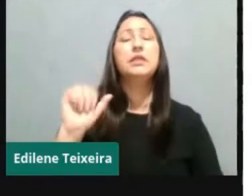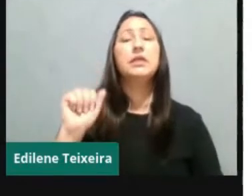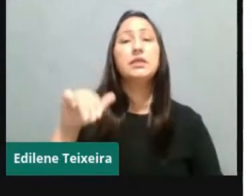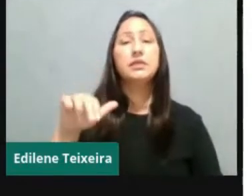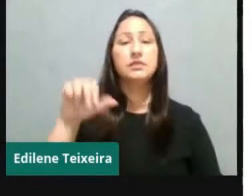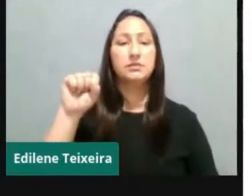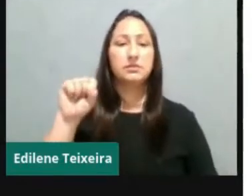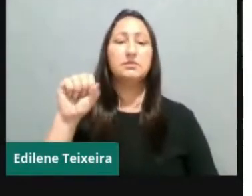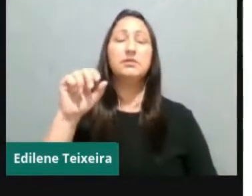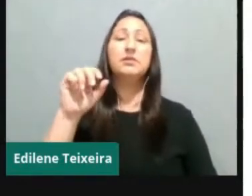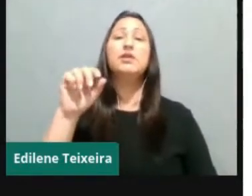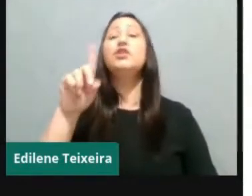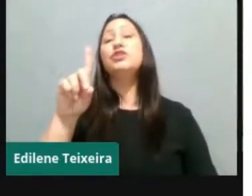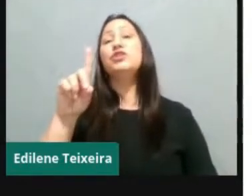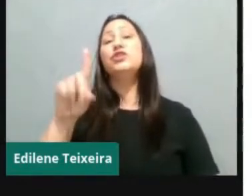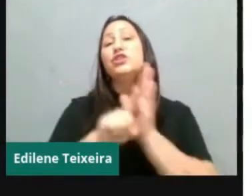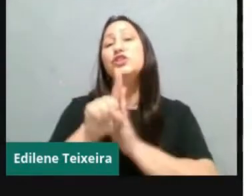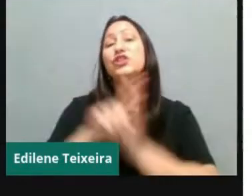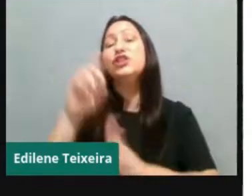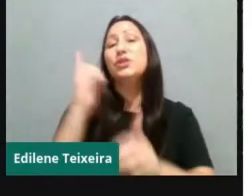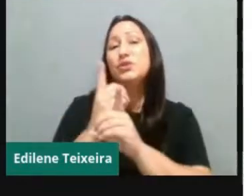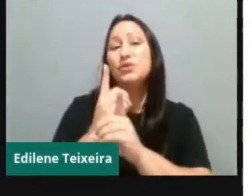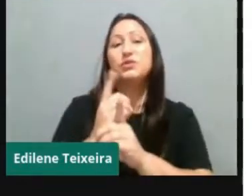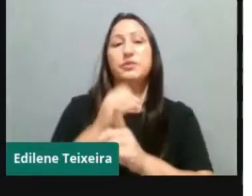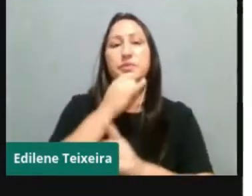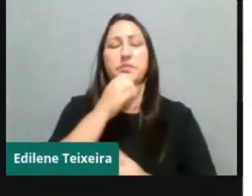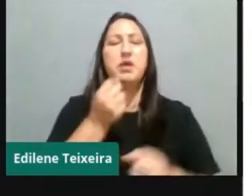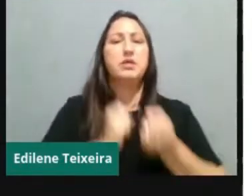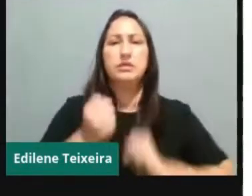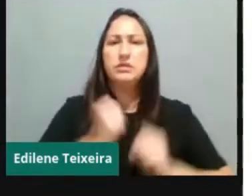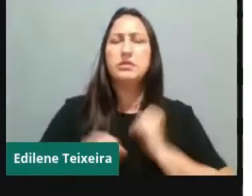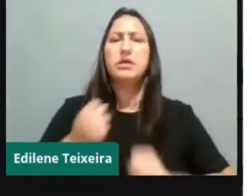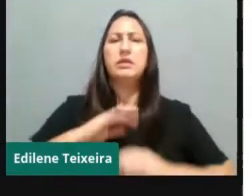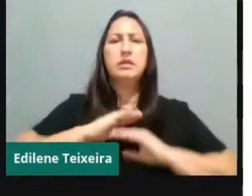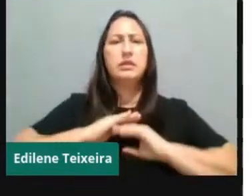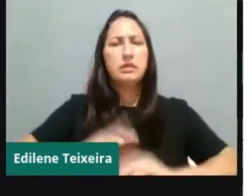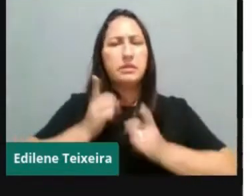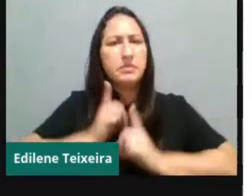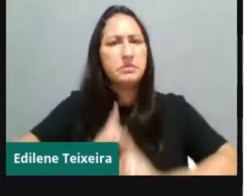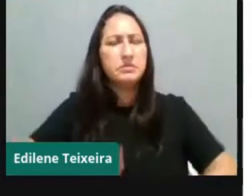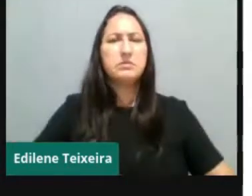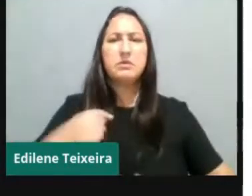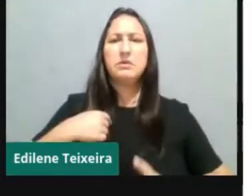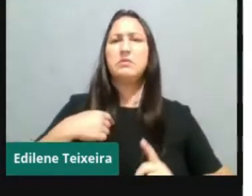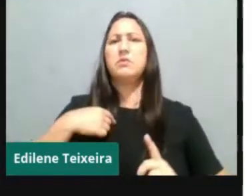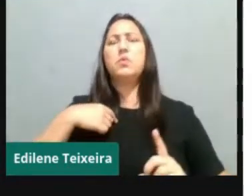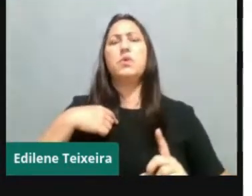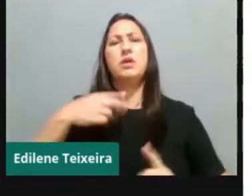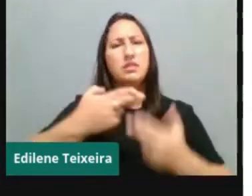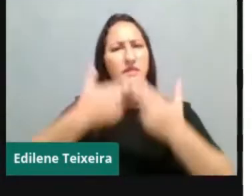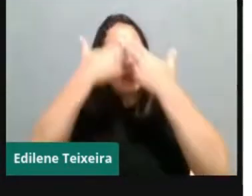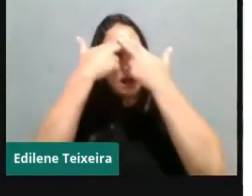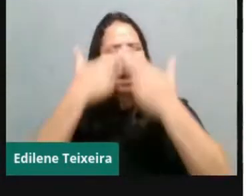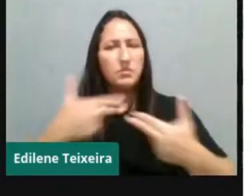específico, né? Na verdade, eles tinham vários, estão vendo aqui, ansiedade, depressão, trauma, alguns não tinham diagnóstico, alguns tinham mais de um,